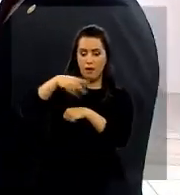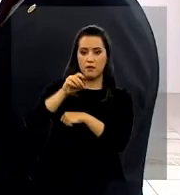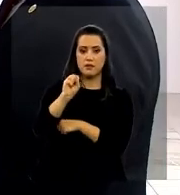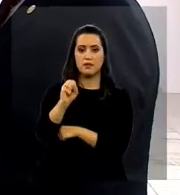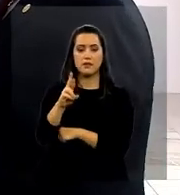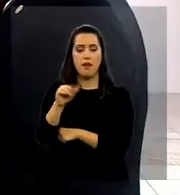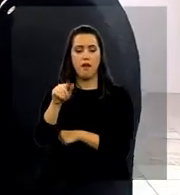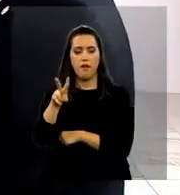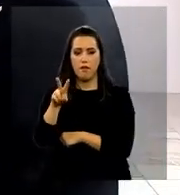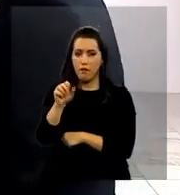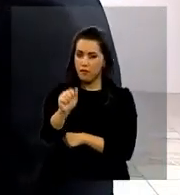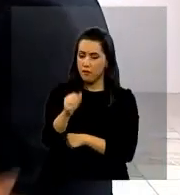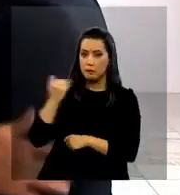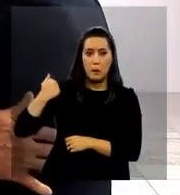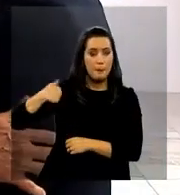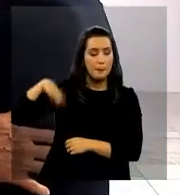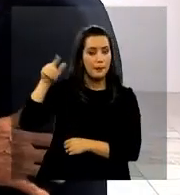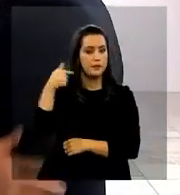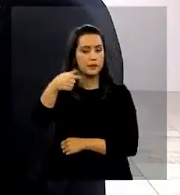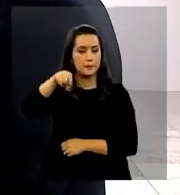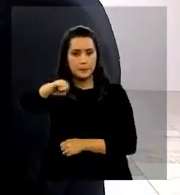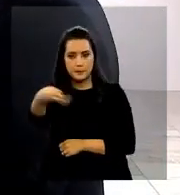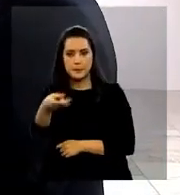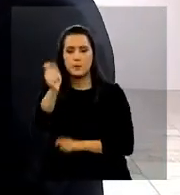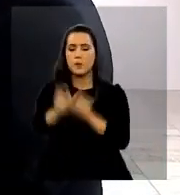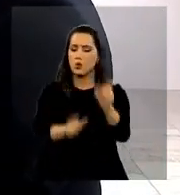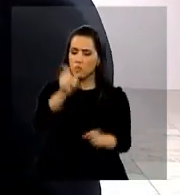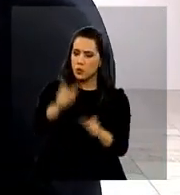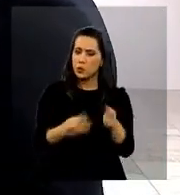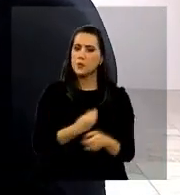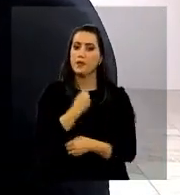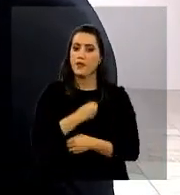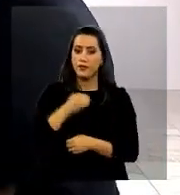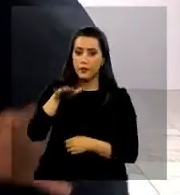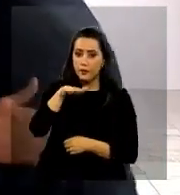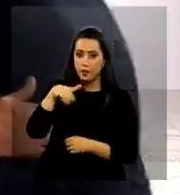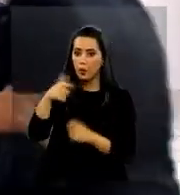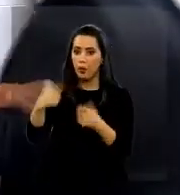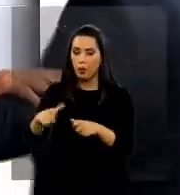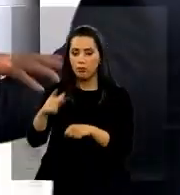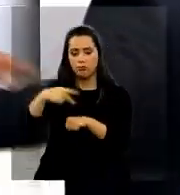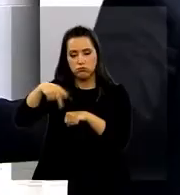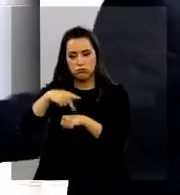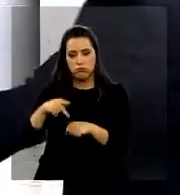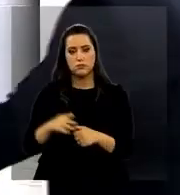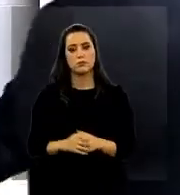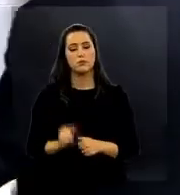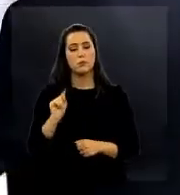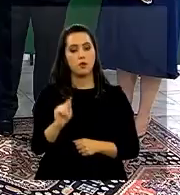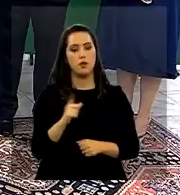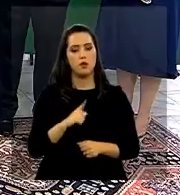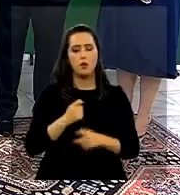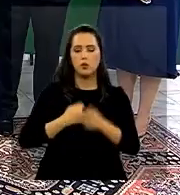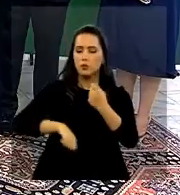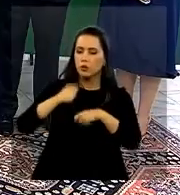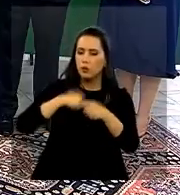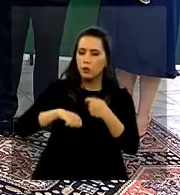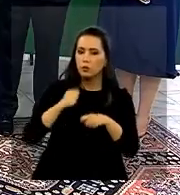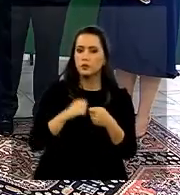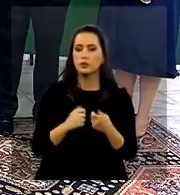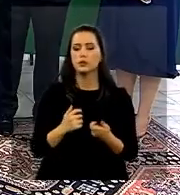mais de 7 milhões de habitantes e uma